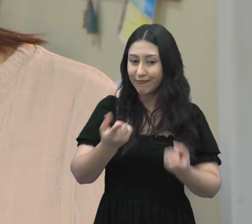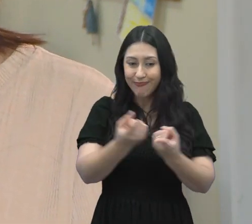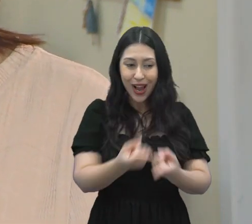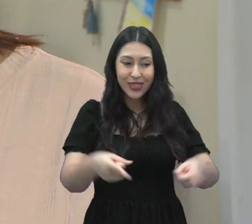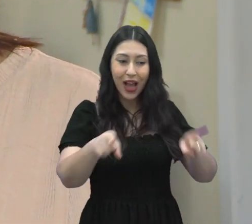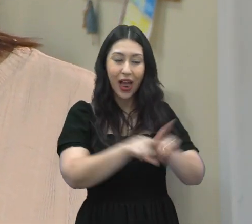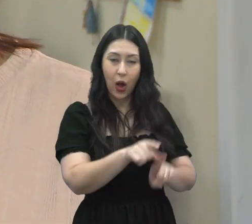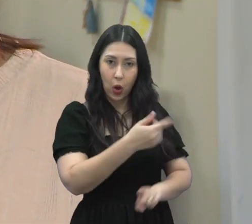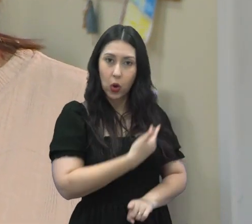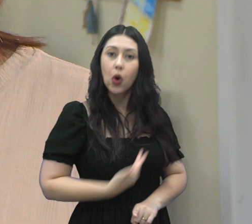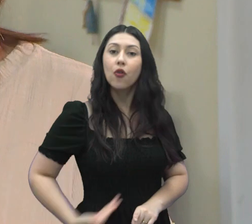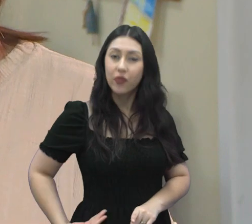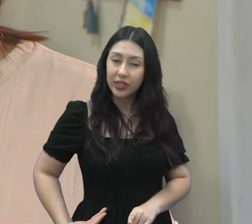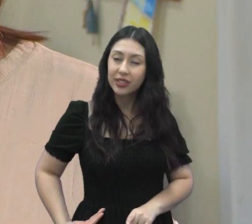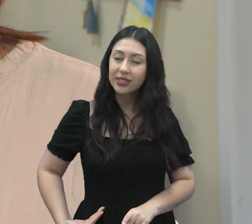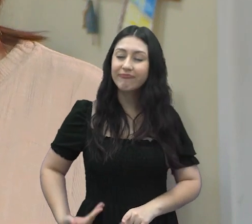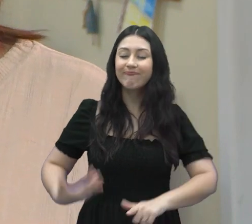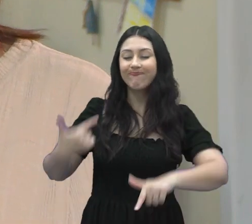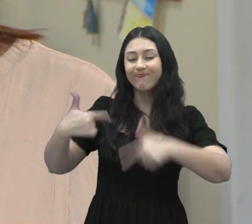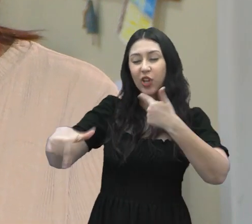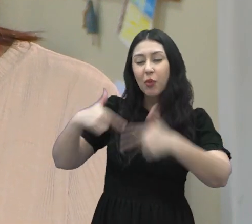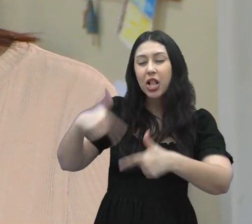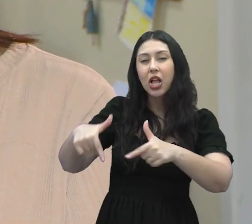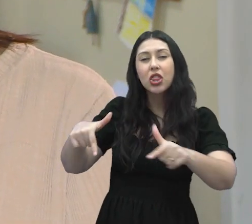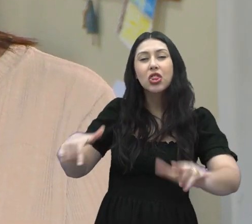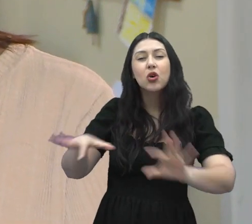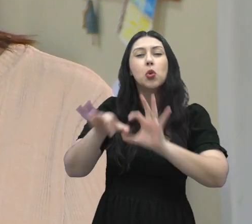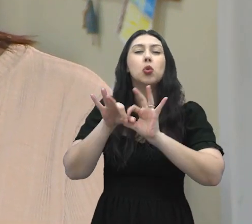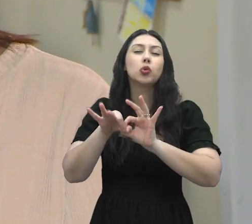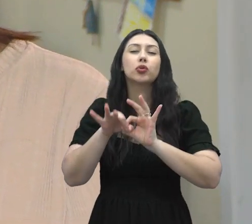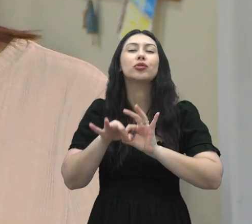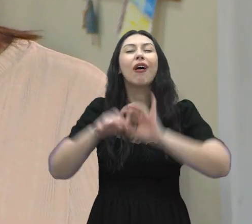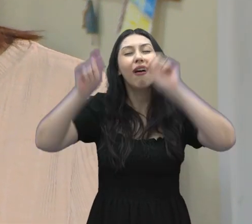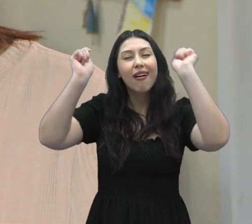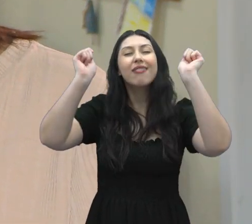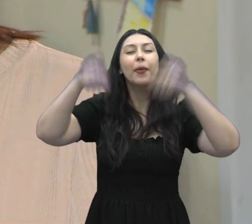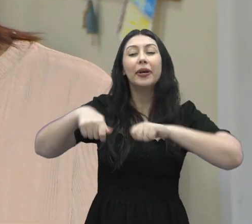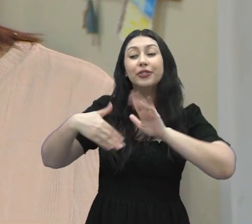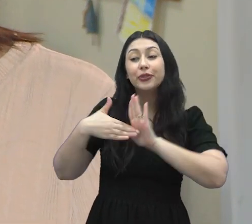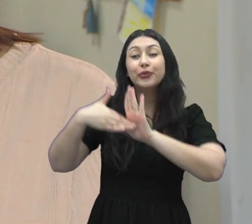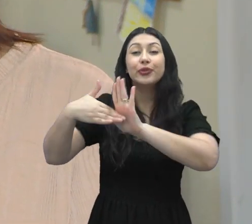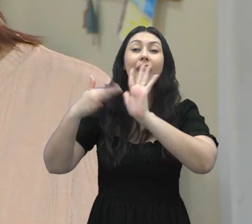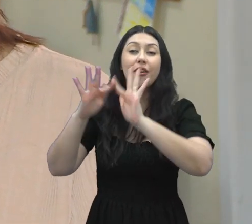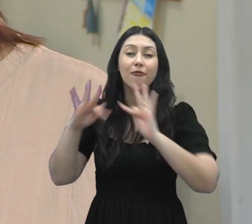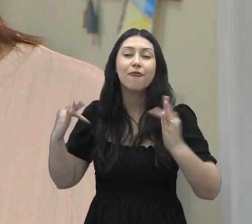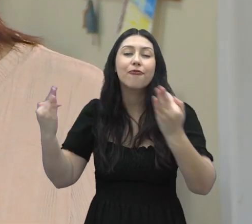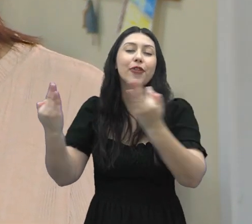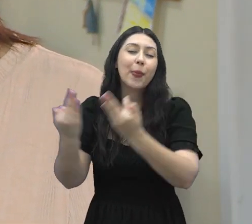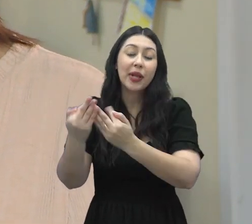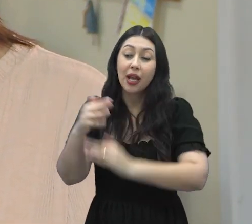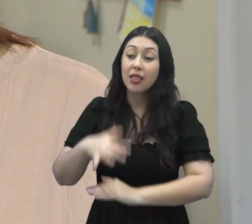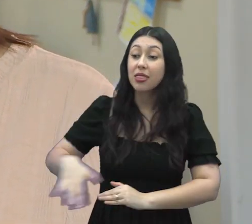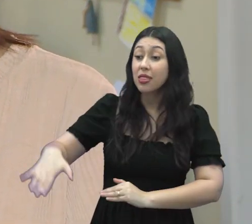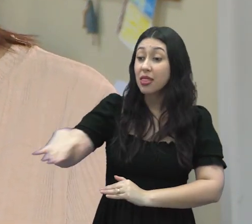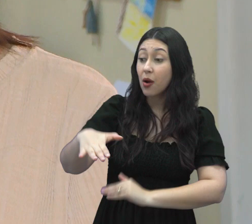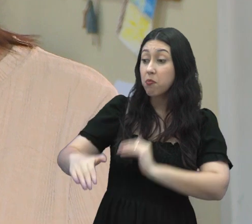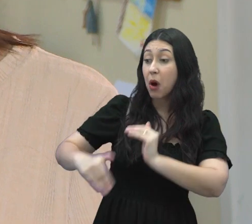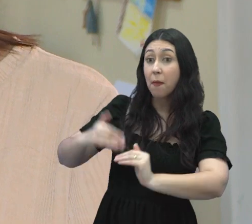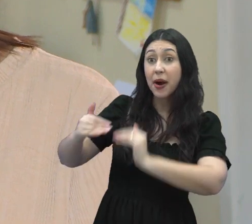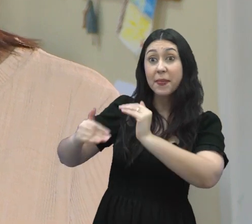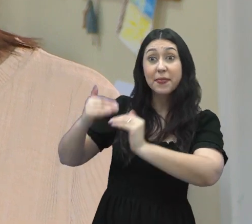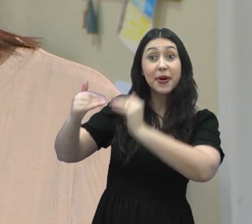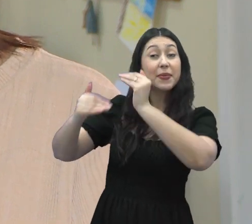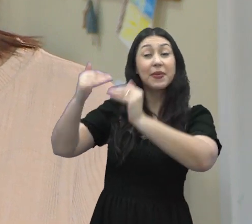e ONGs, OSCs, né, estivermos trabalhando em conjunto, nós podemos beneficiar essas famílias e fazer com que